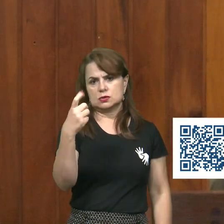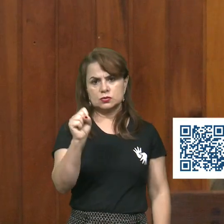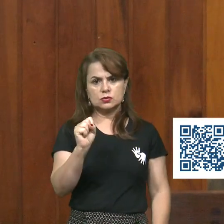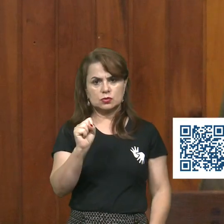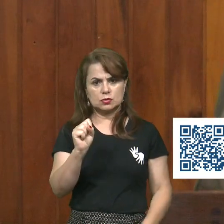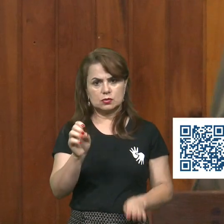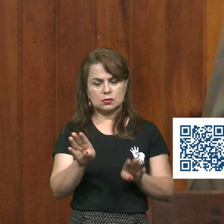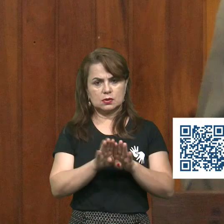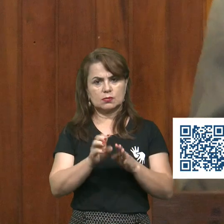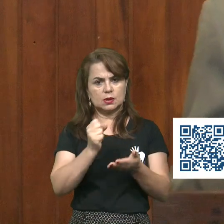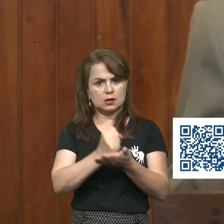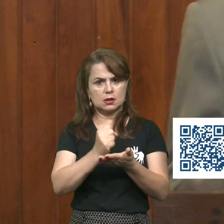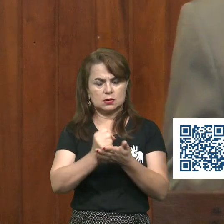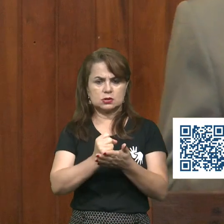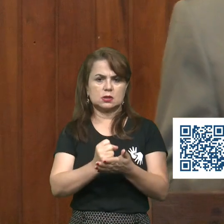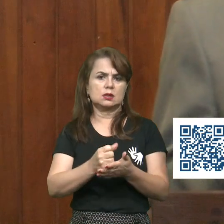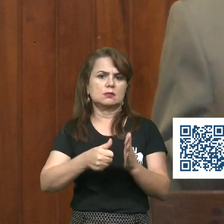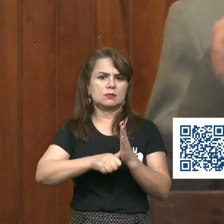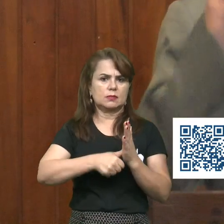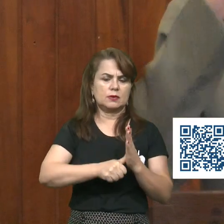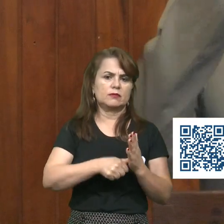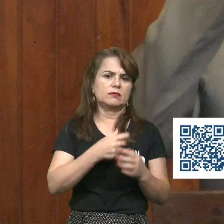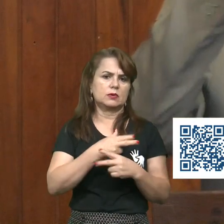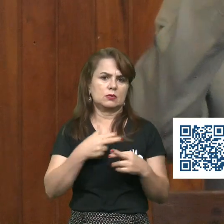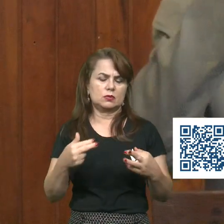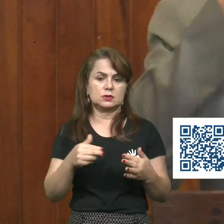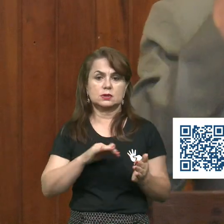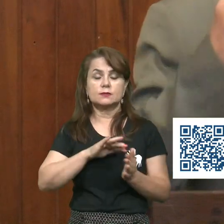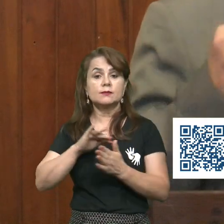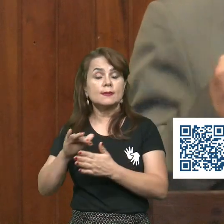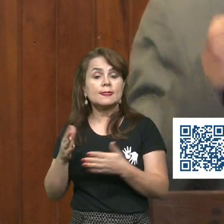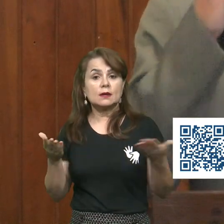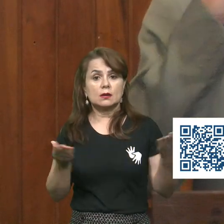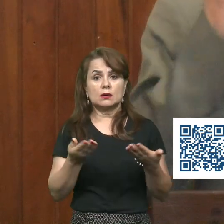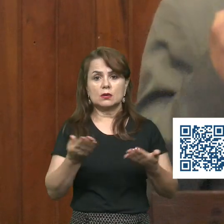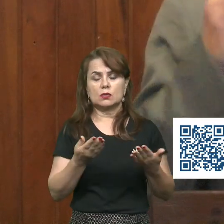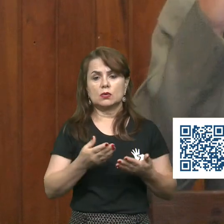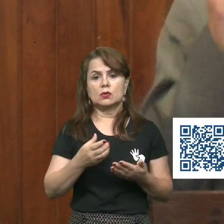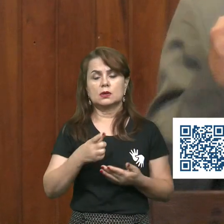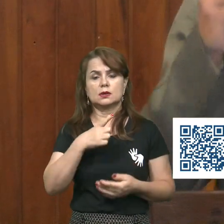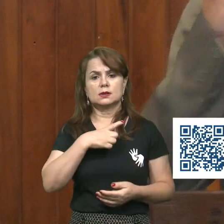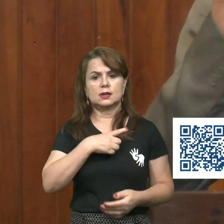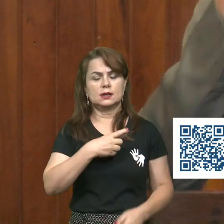pessoais. Nesse momento, estão sendo disponibilizados